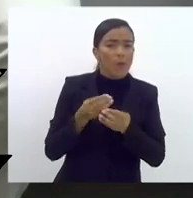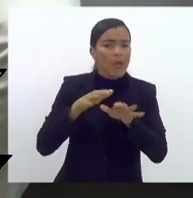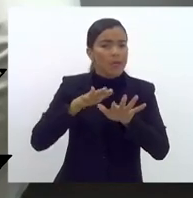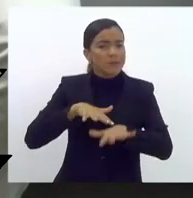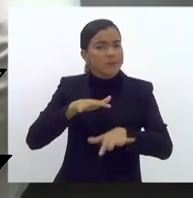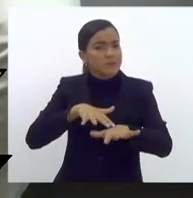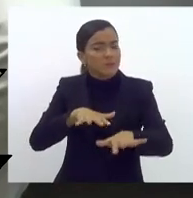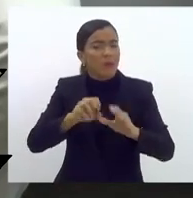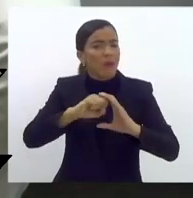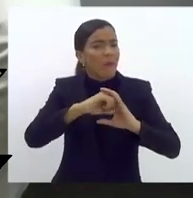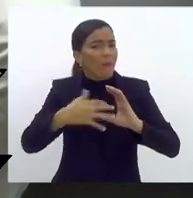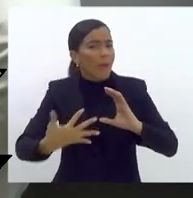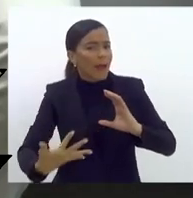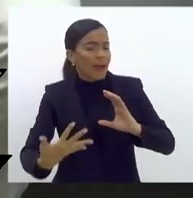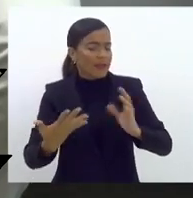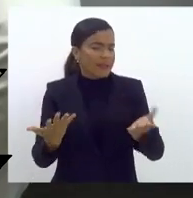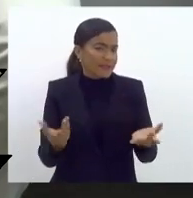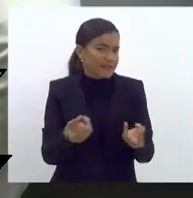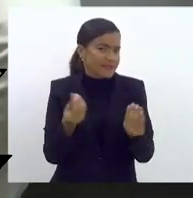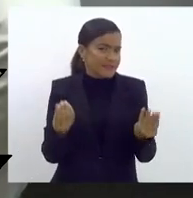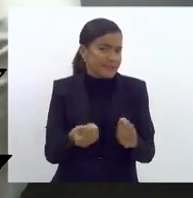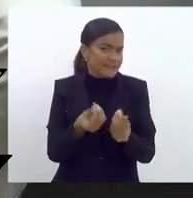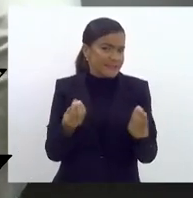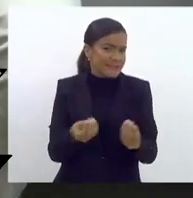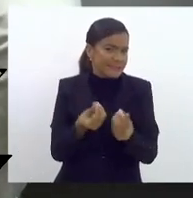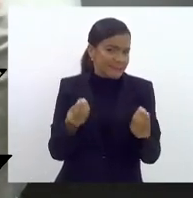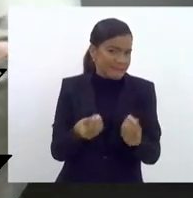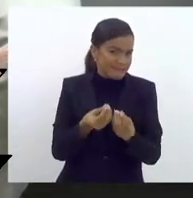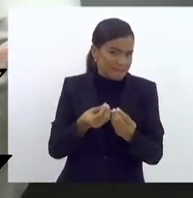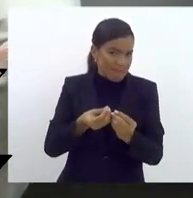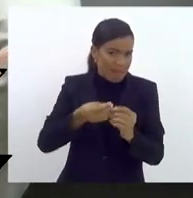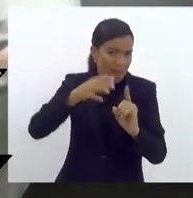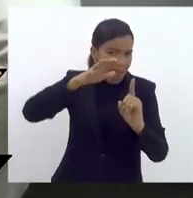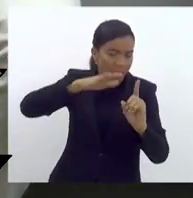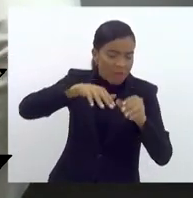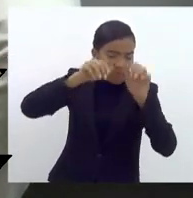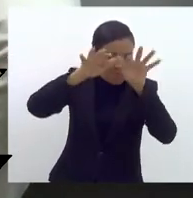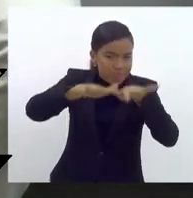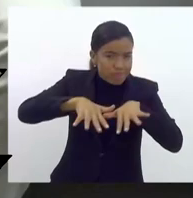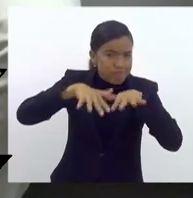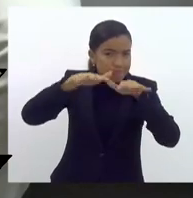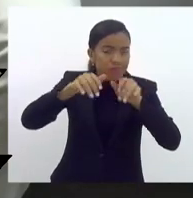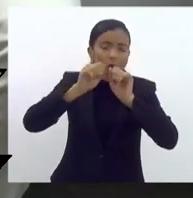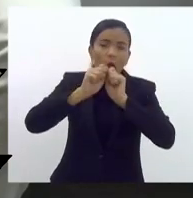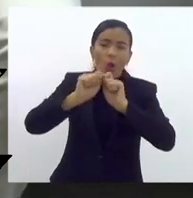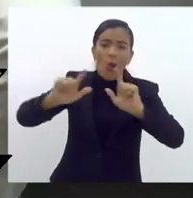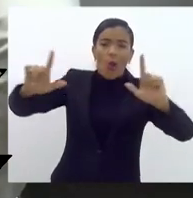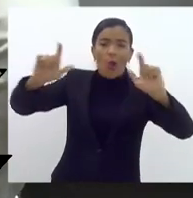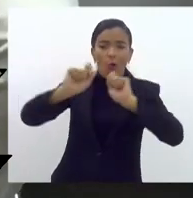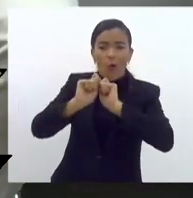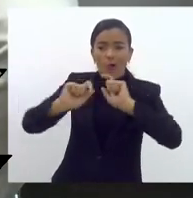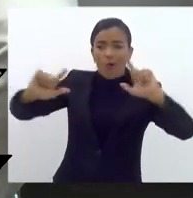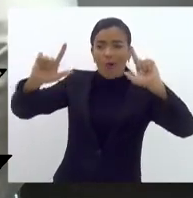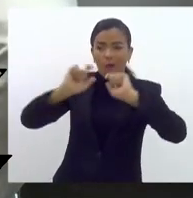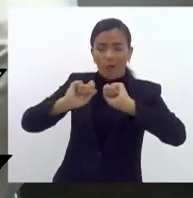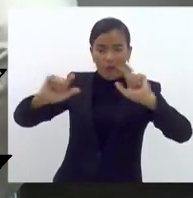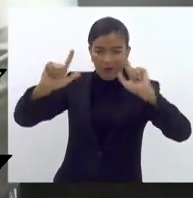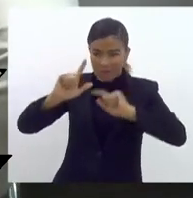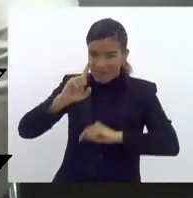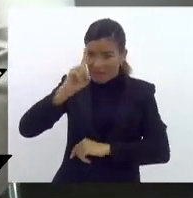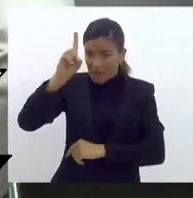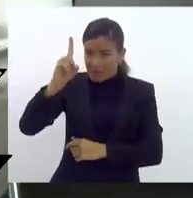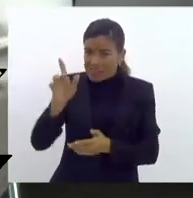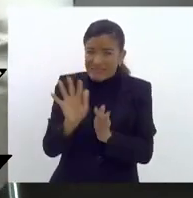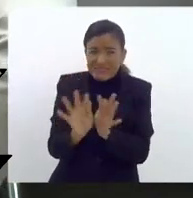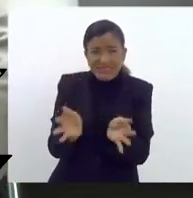para característica e material Louvar a Deus parece uma coisa simples para